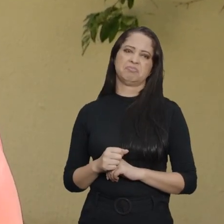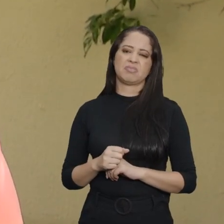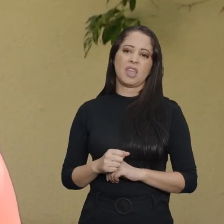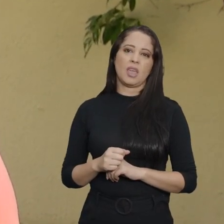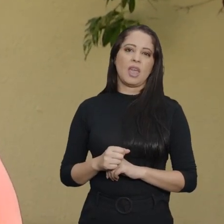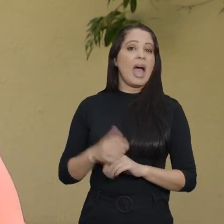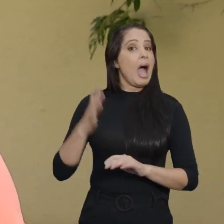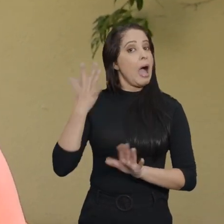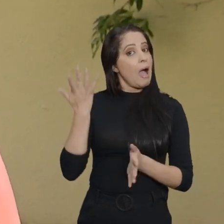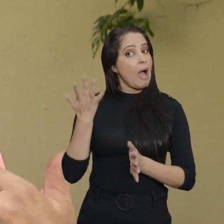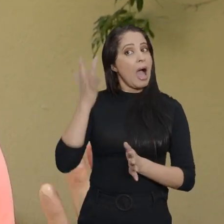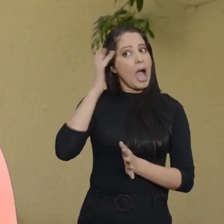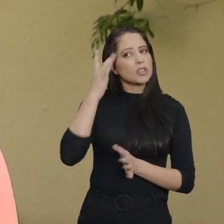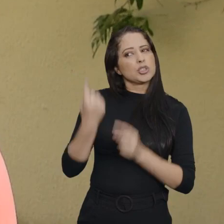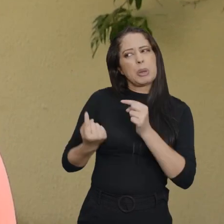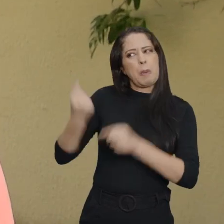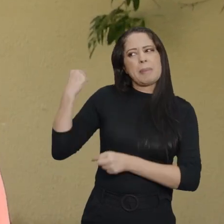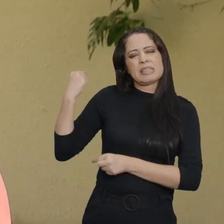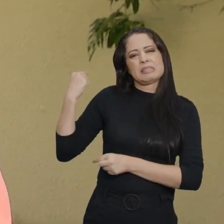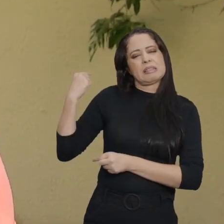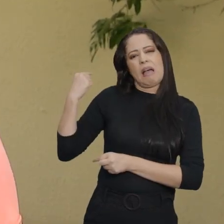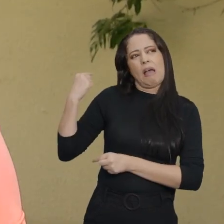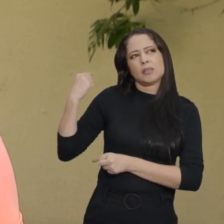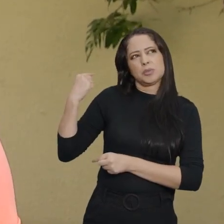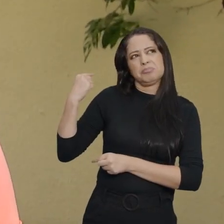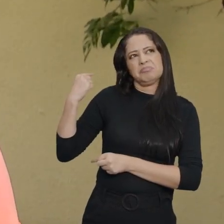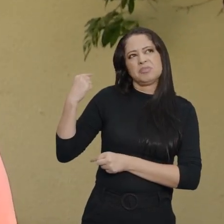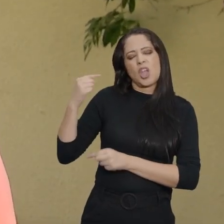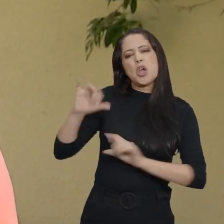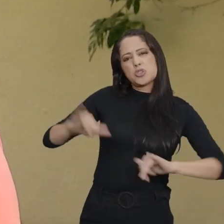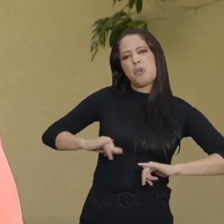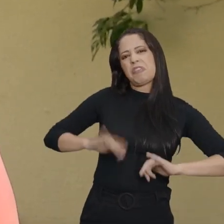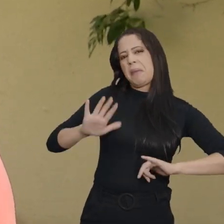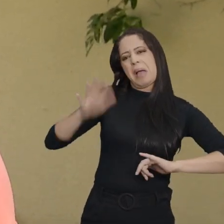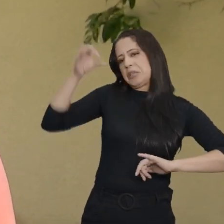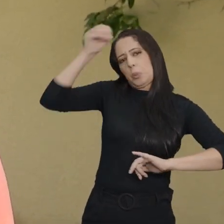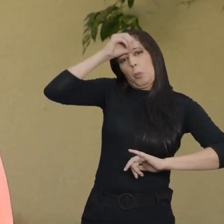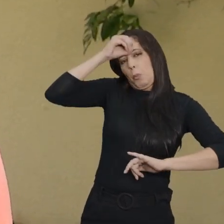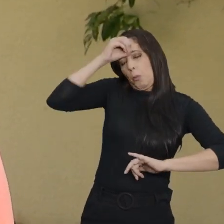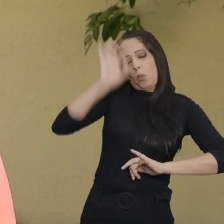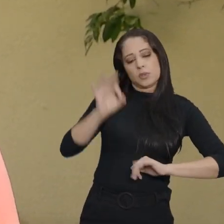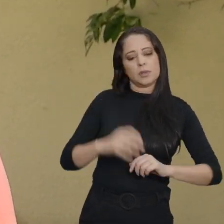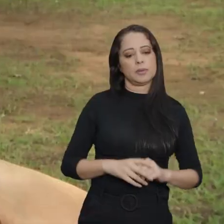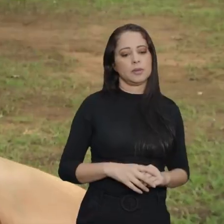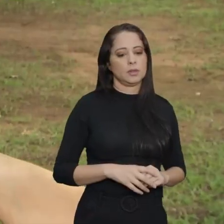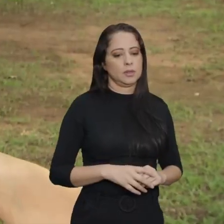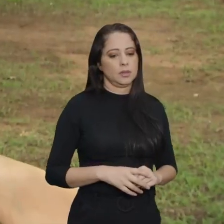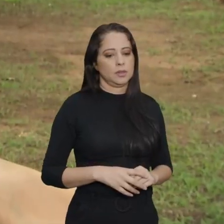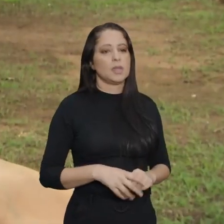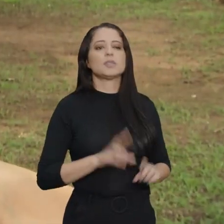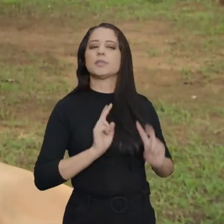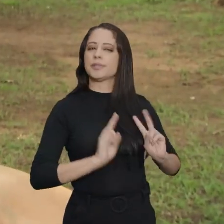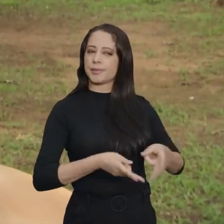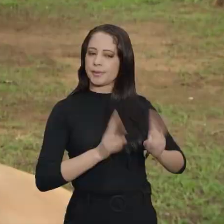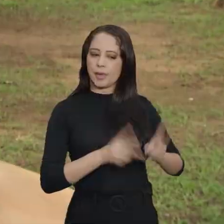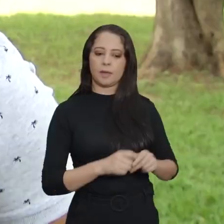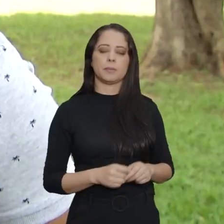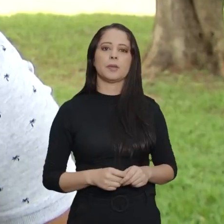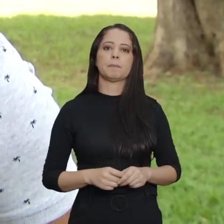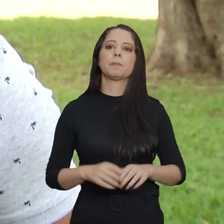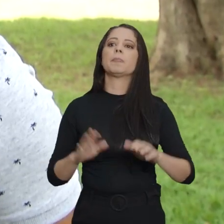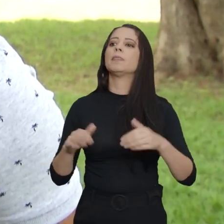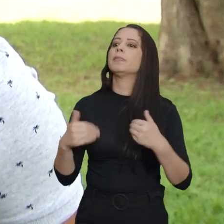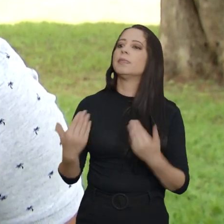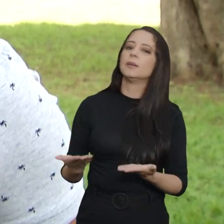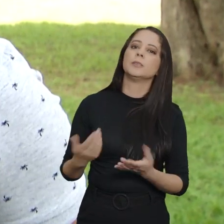minha época, talvez poderia até ter sido, só que a gente não tinha dimensão de como é hoje, né? Muitas vezes.